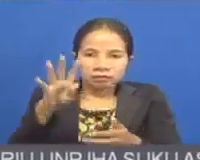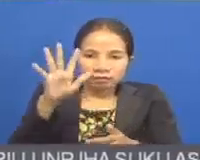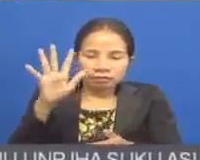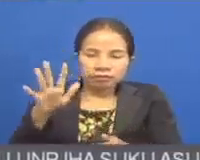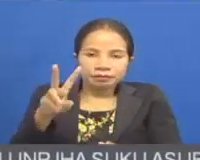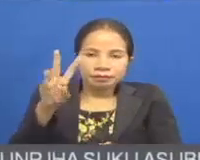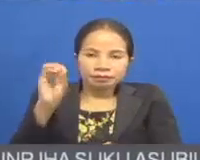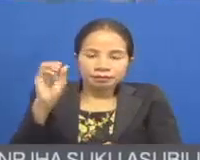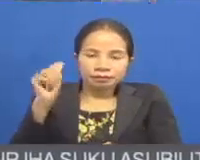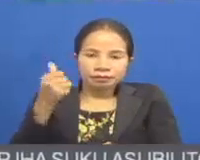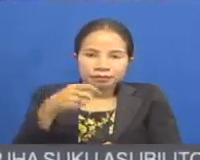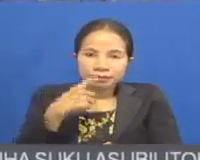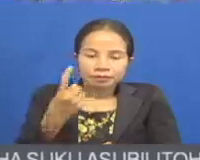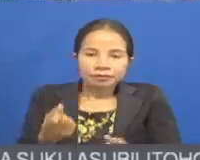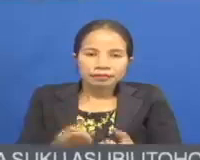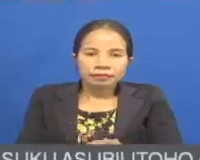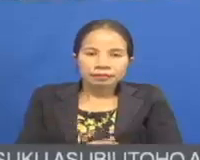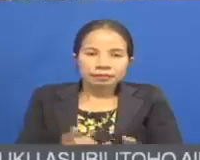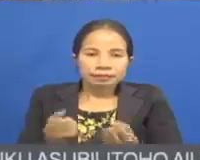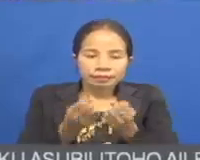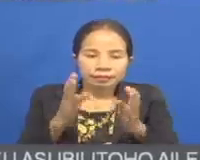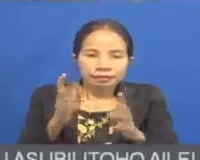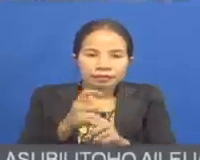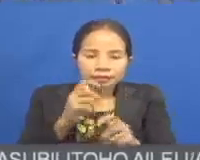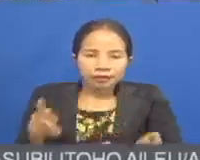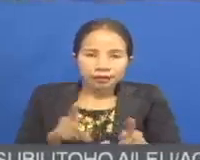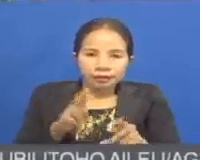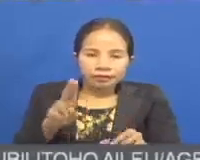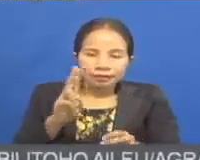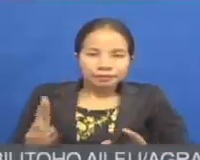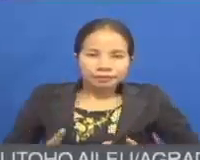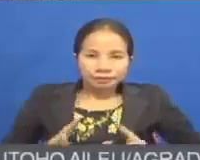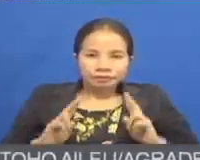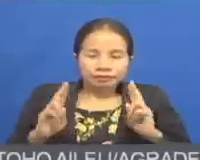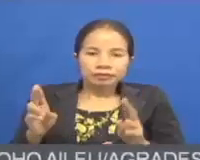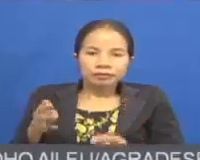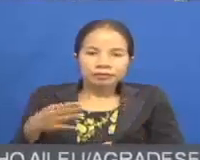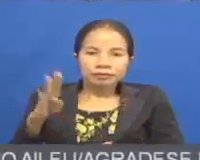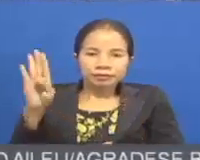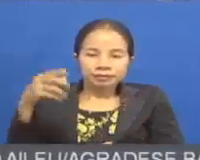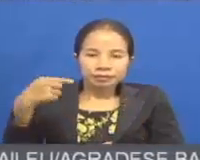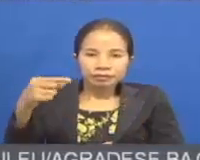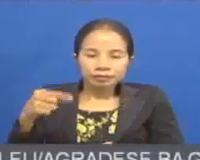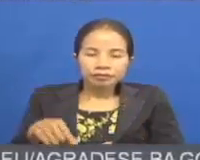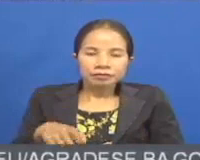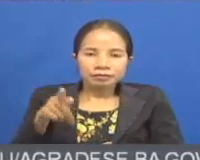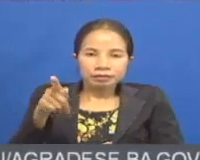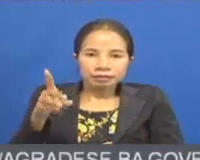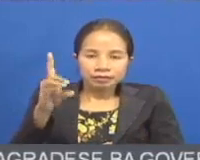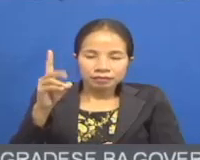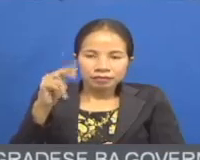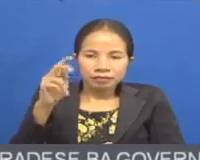Rihungrua Sanulo Hateten. Motorista transporte público. Nebela usa uniforme verde. Nebe DNTT definiona. Se